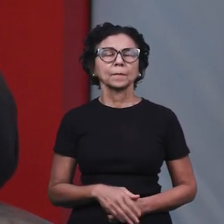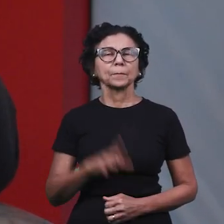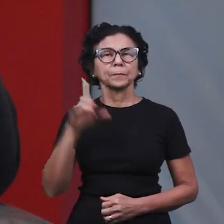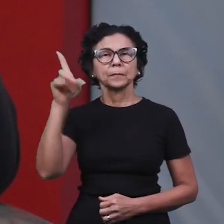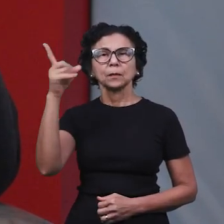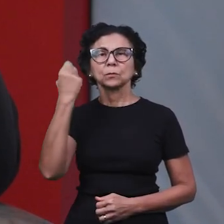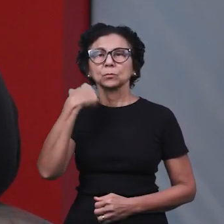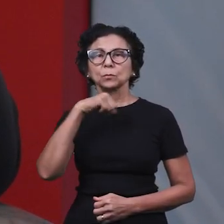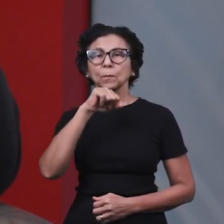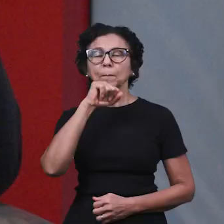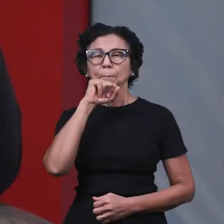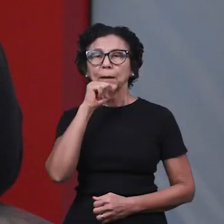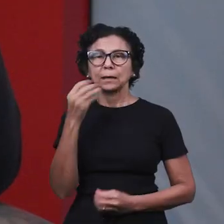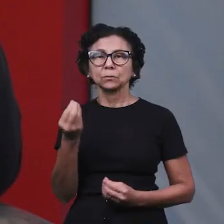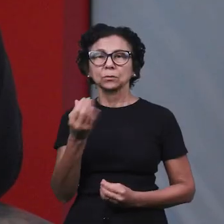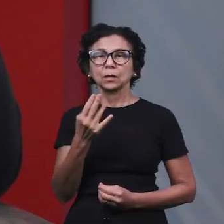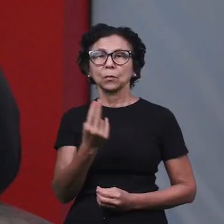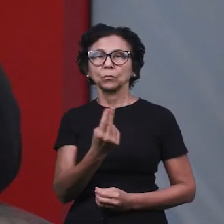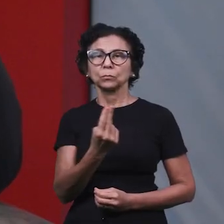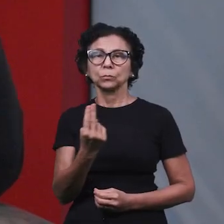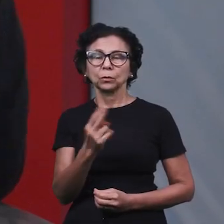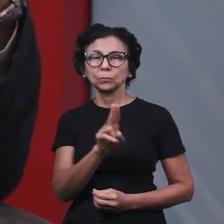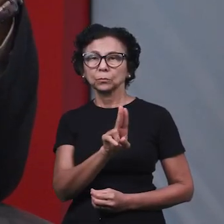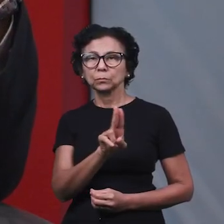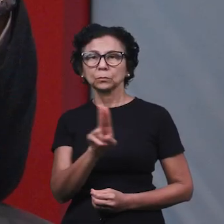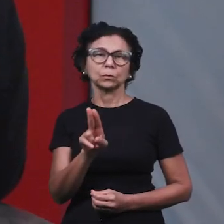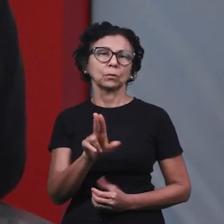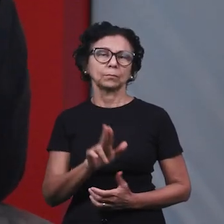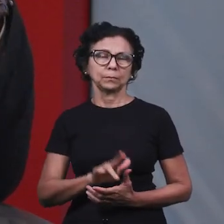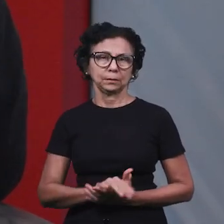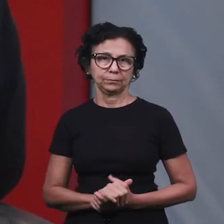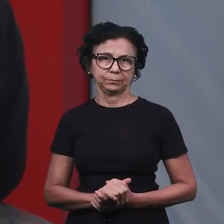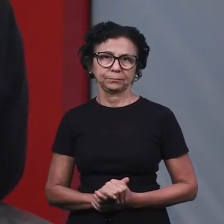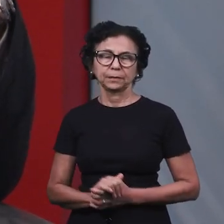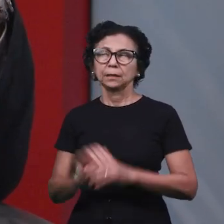pelo Pai. E quem estava naquele encontro,